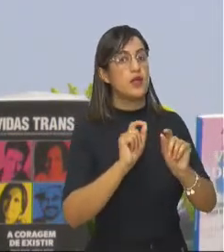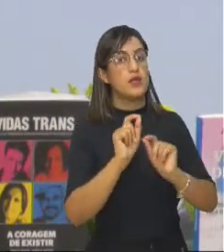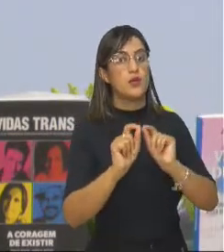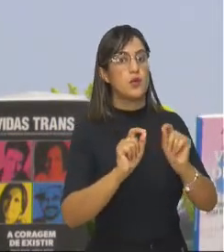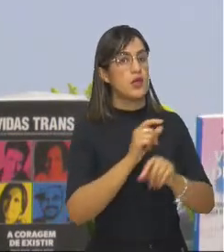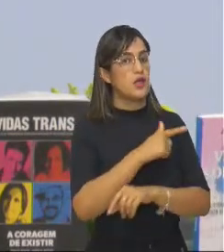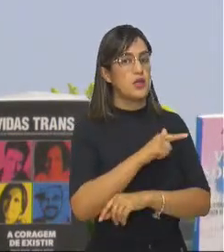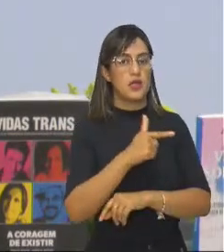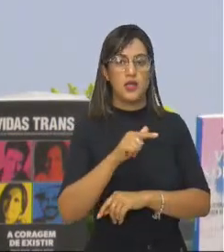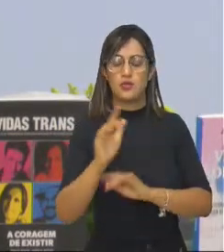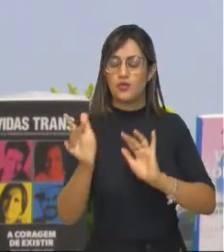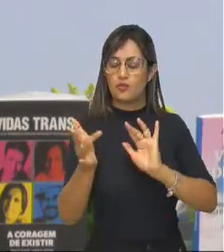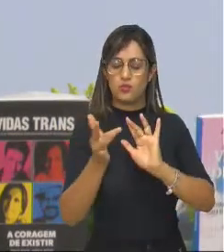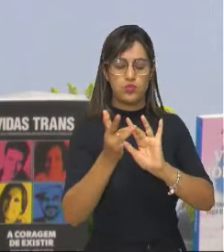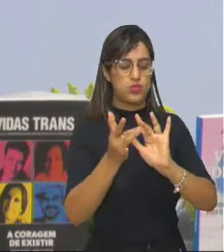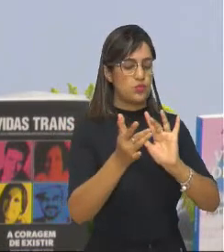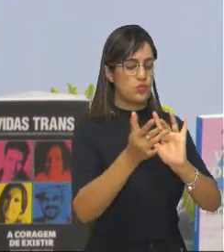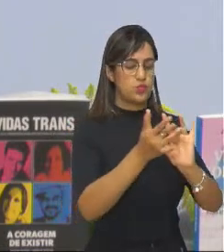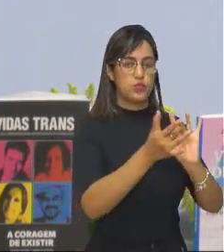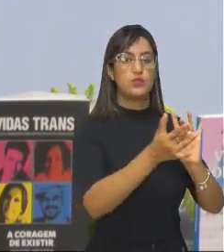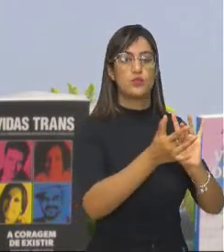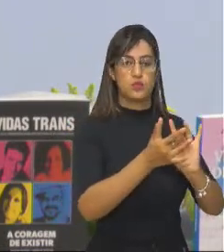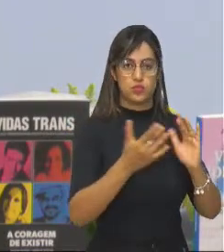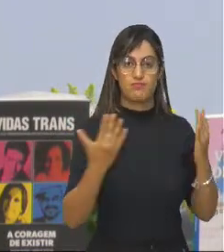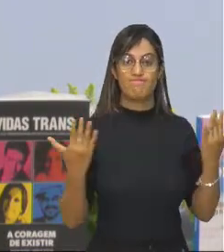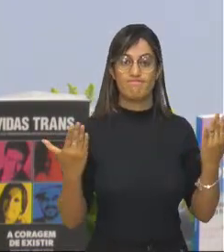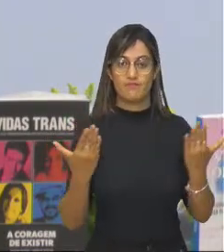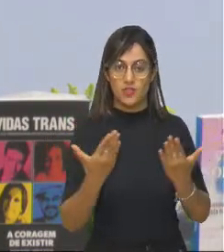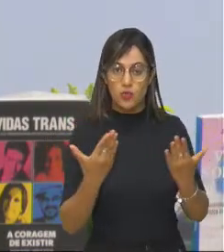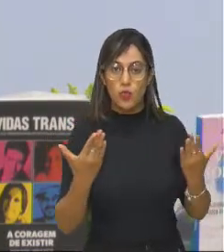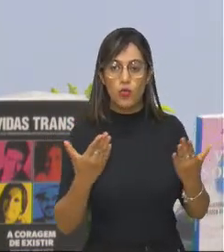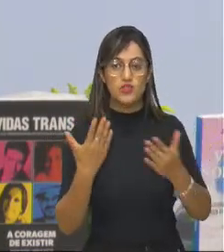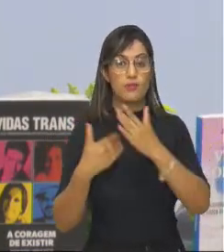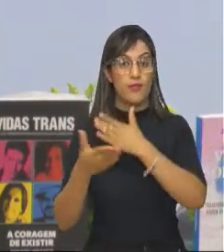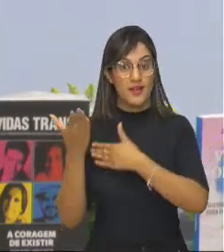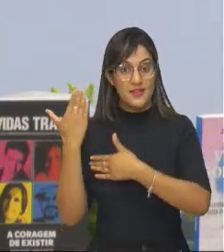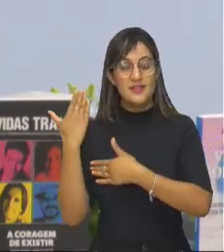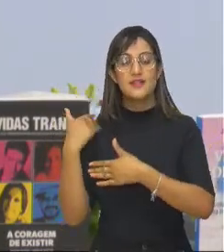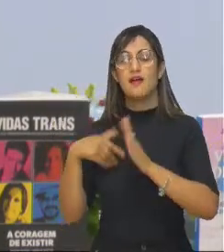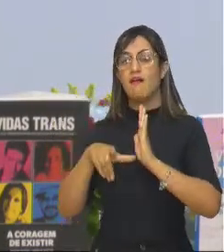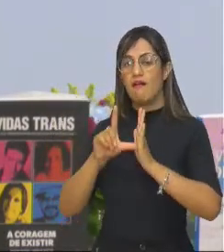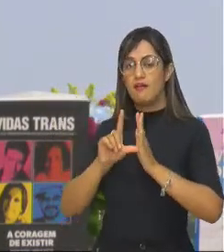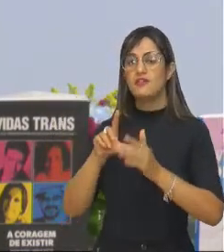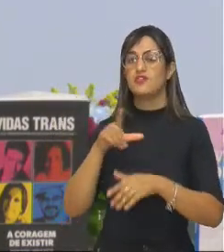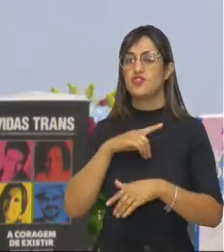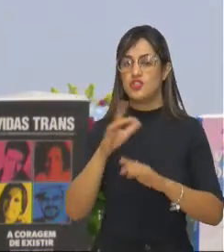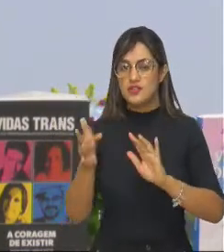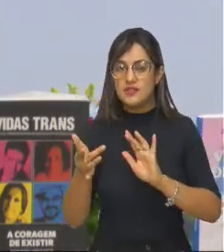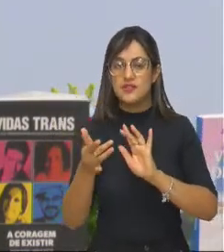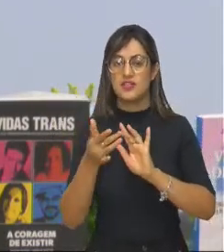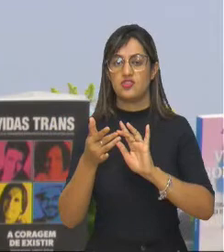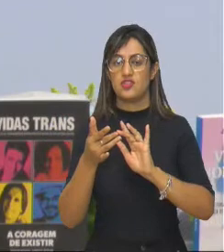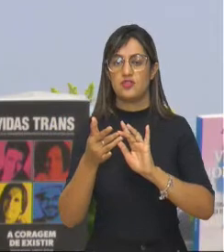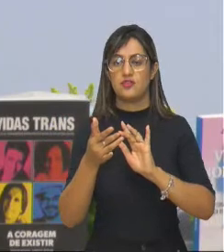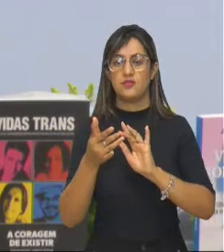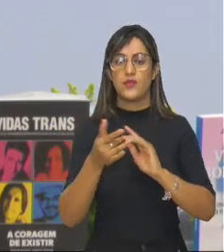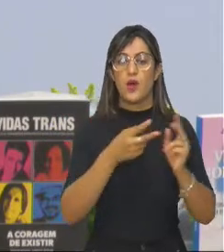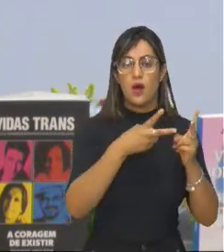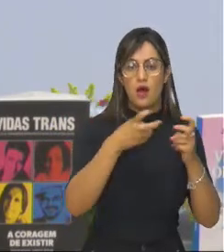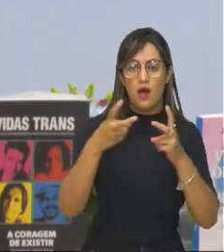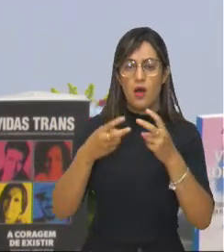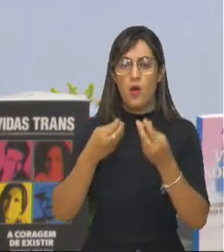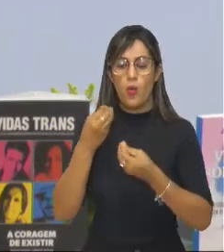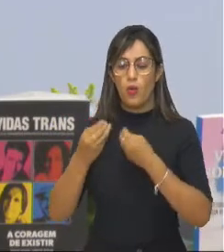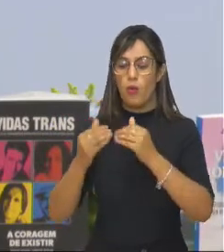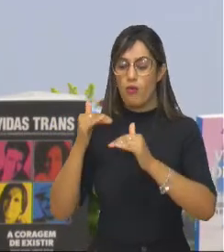tinham sentido hoje, né, mas que para muita gente na época tinha, a gente viu como a gente avançou. Né,